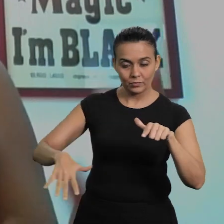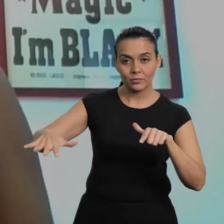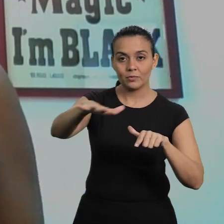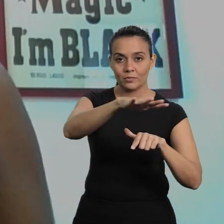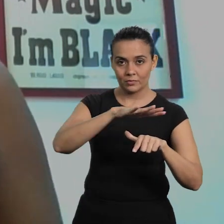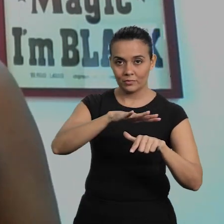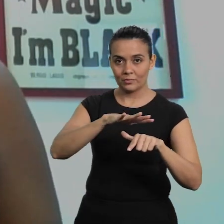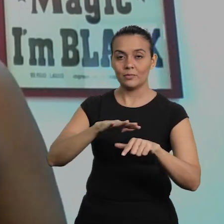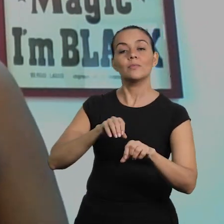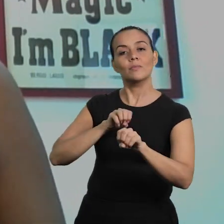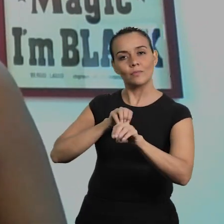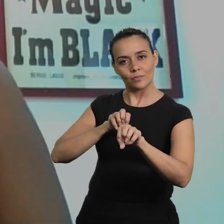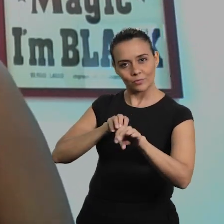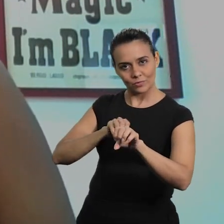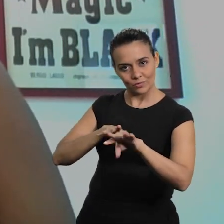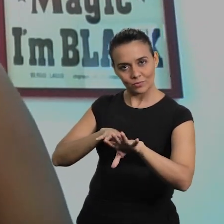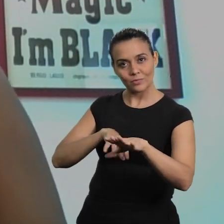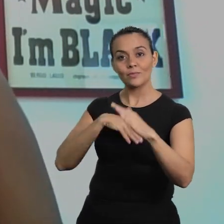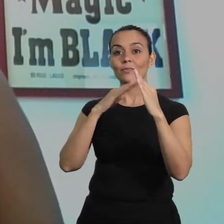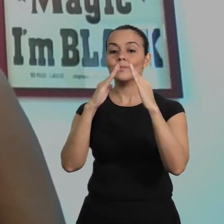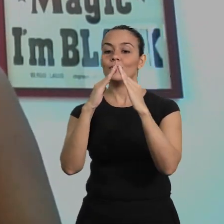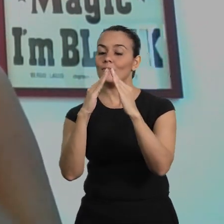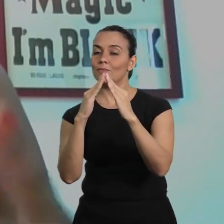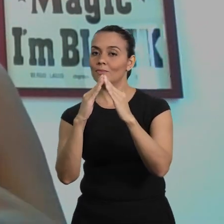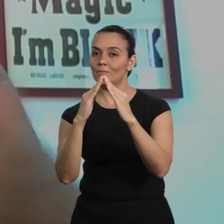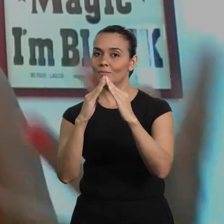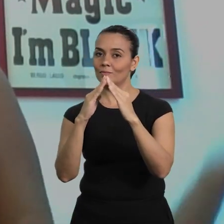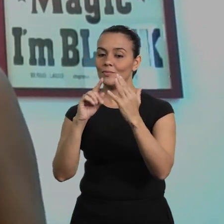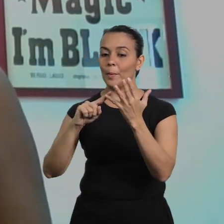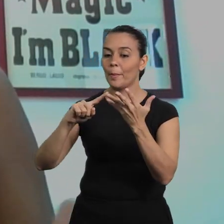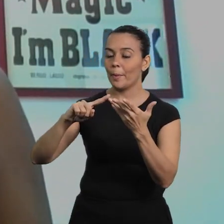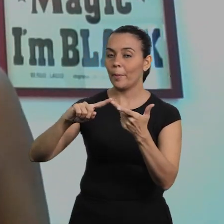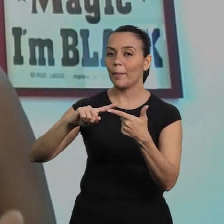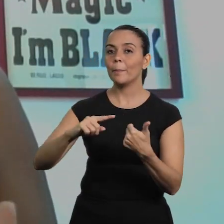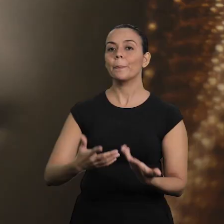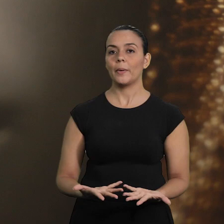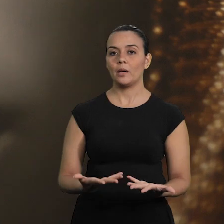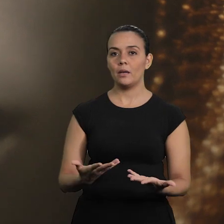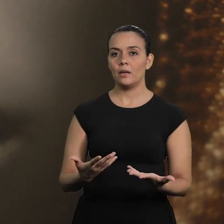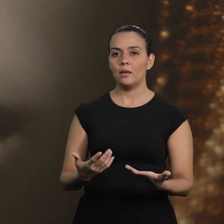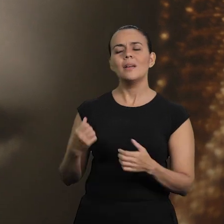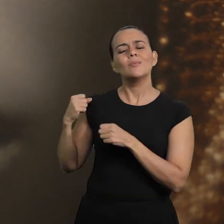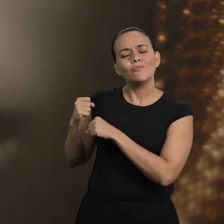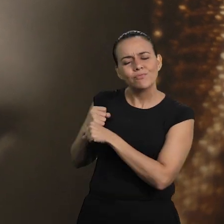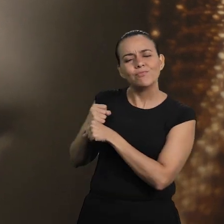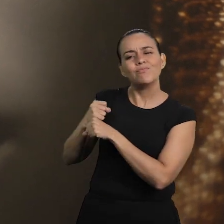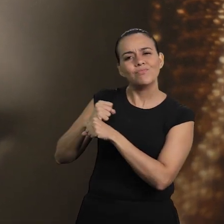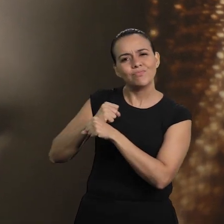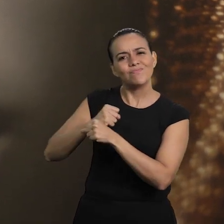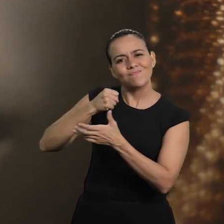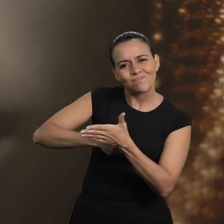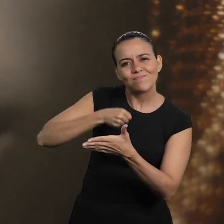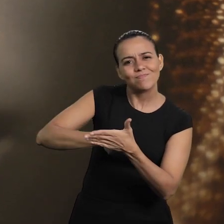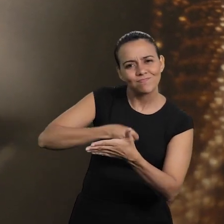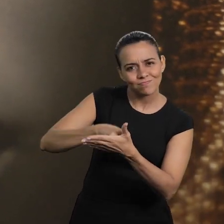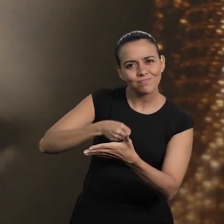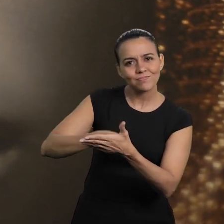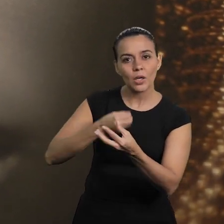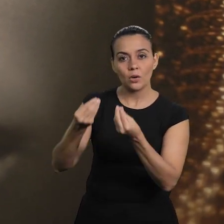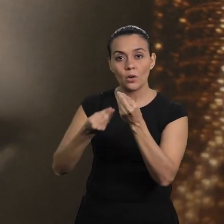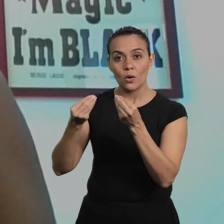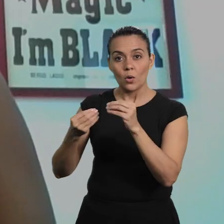a educação, acesso à moradia, entre outras questões. São muitos anos nessa